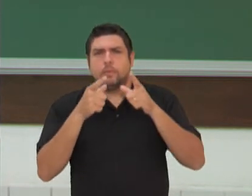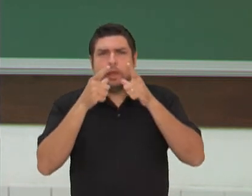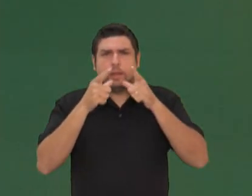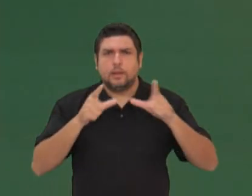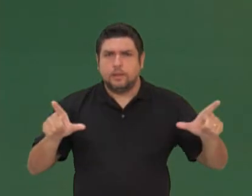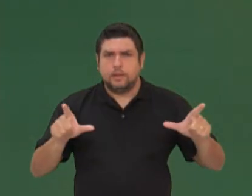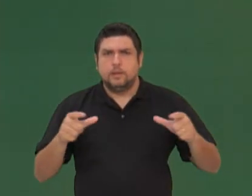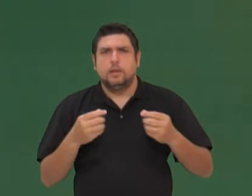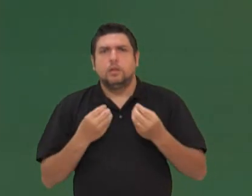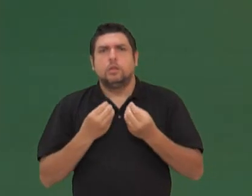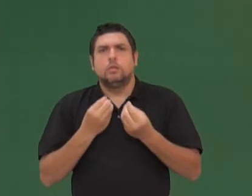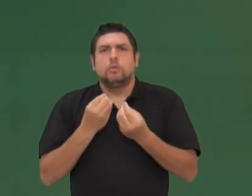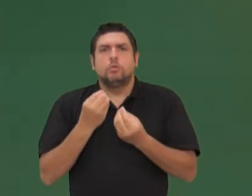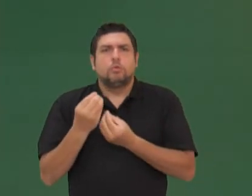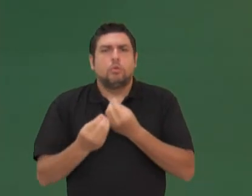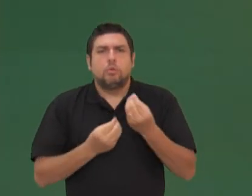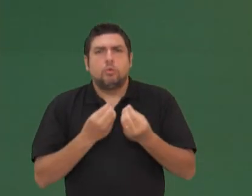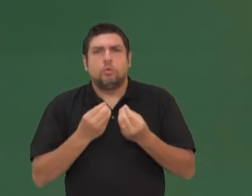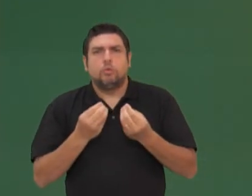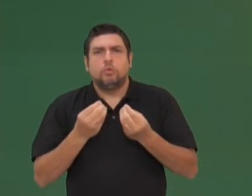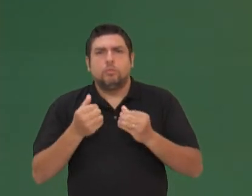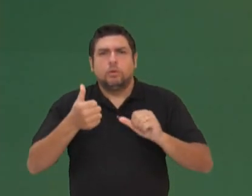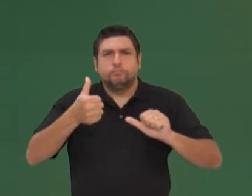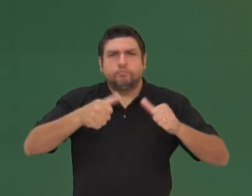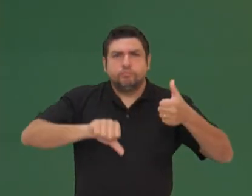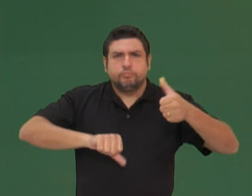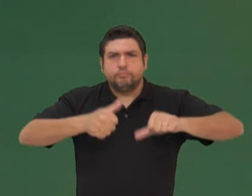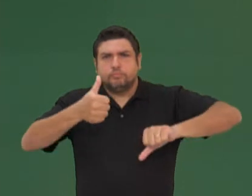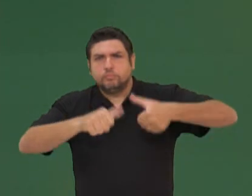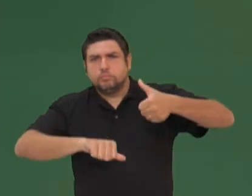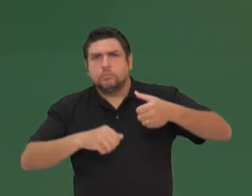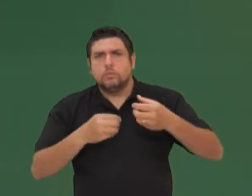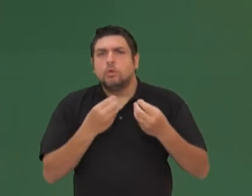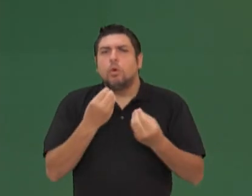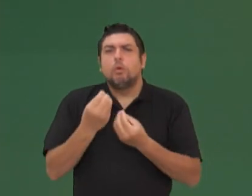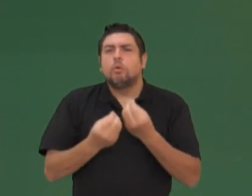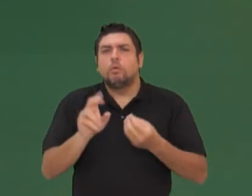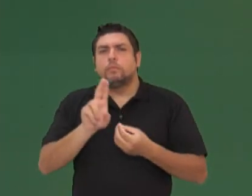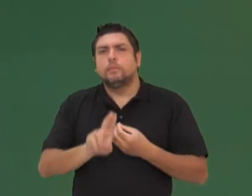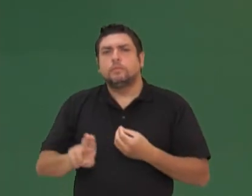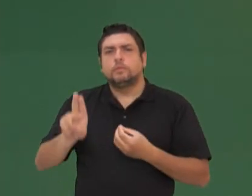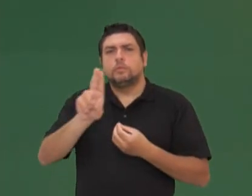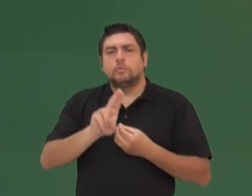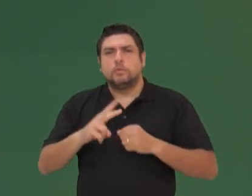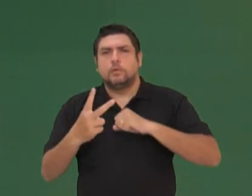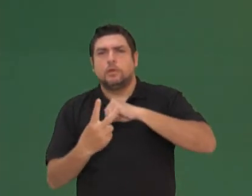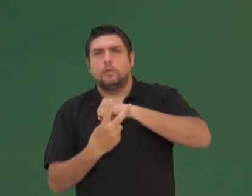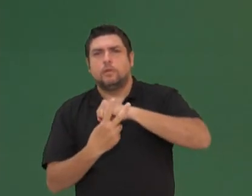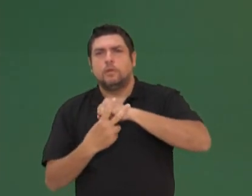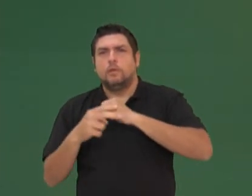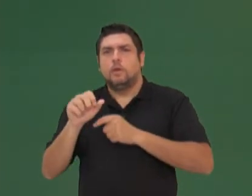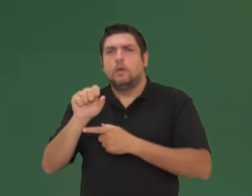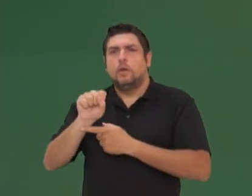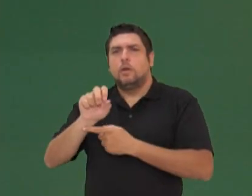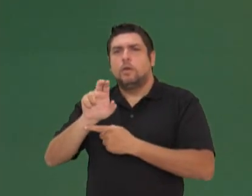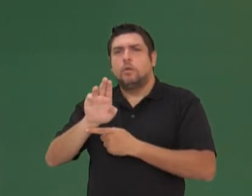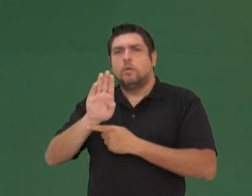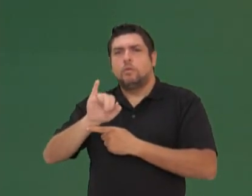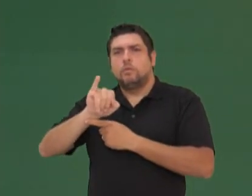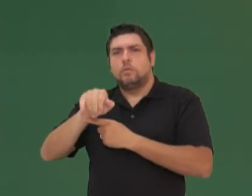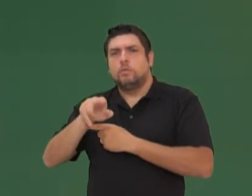e avaliamos quando e como usar este modo subjuntivo, ou o tempo